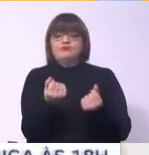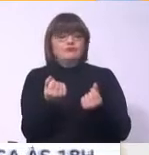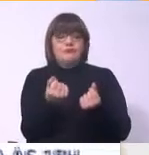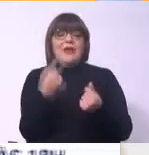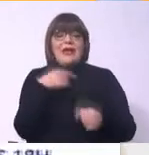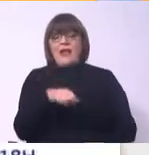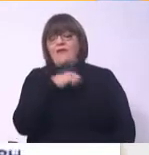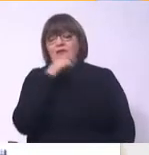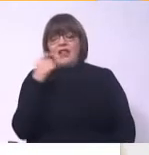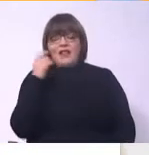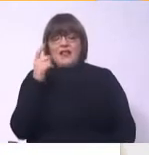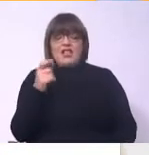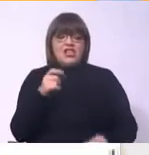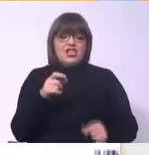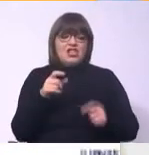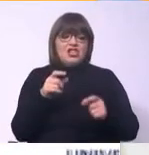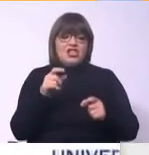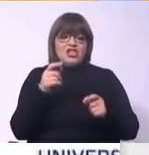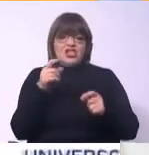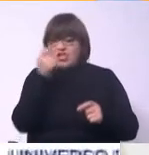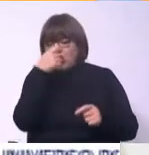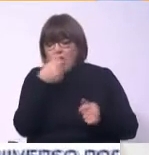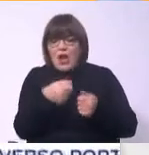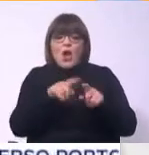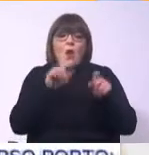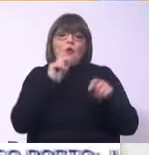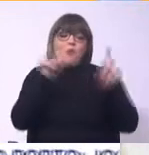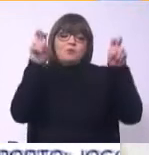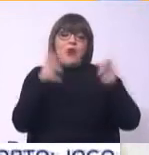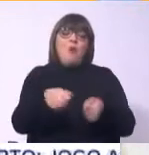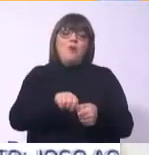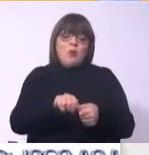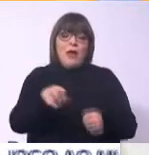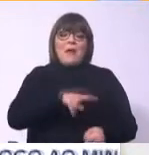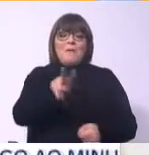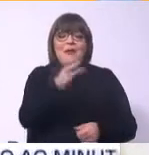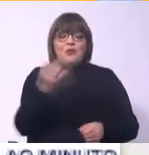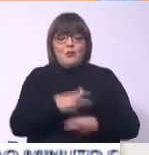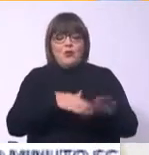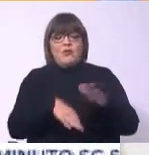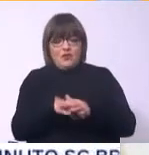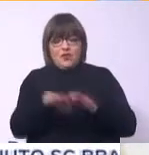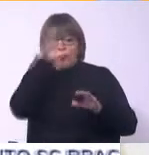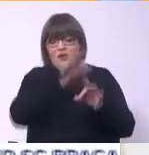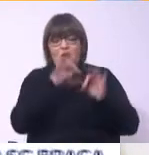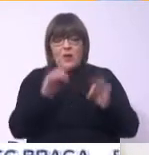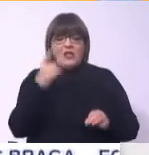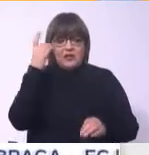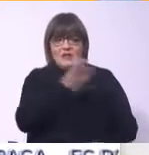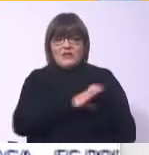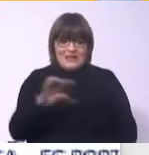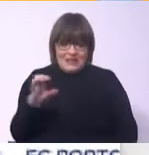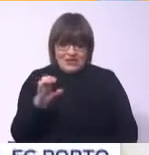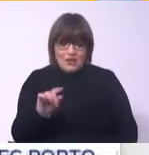Há aquela velha história da pulga, que eu acho que foi o Cametro do Porto e os sucessivos governos fizeram. Houve um cientista que